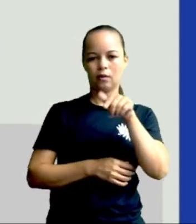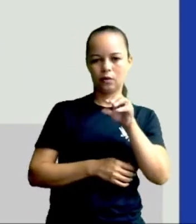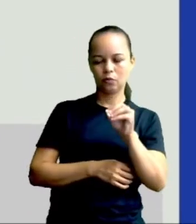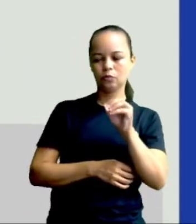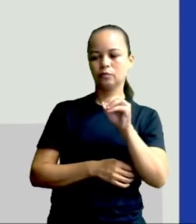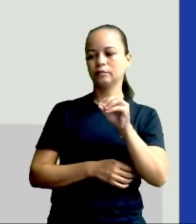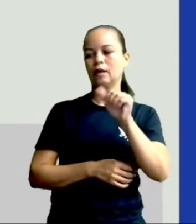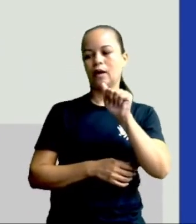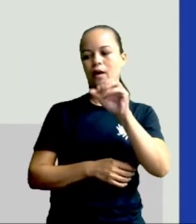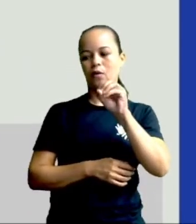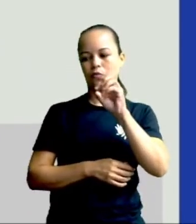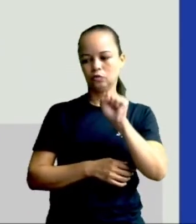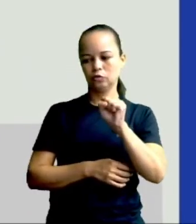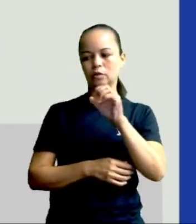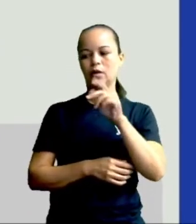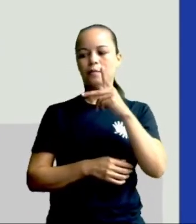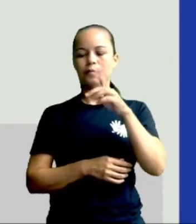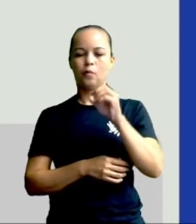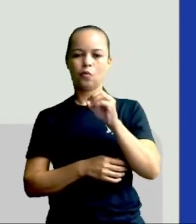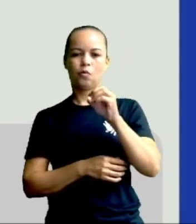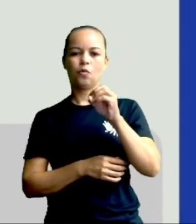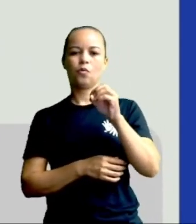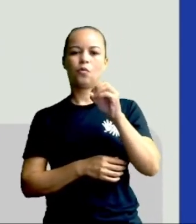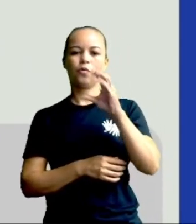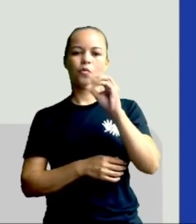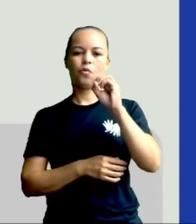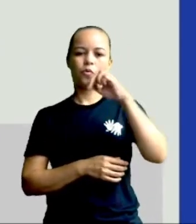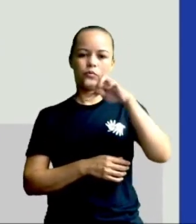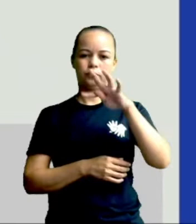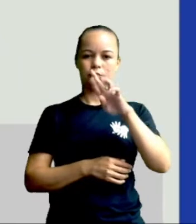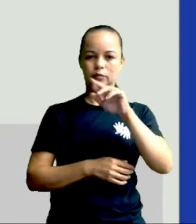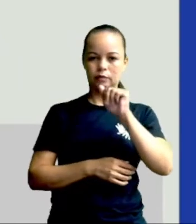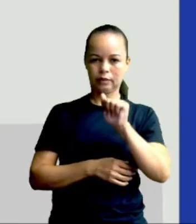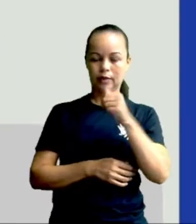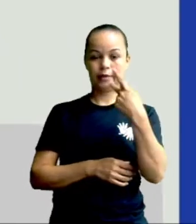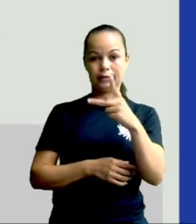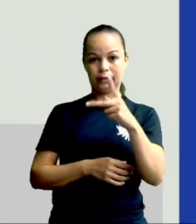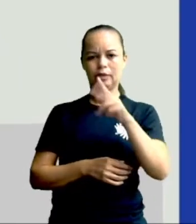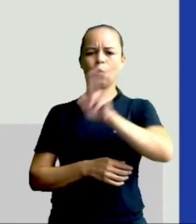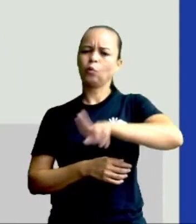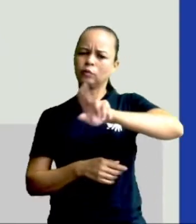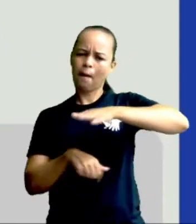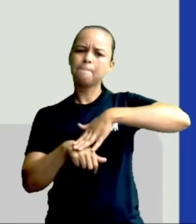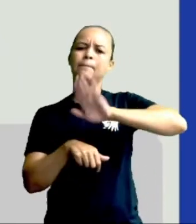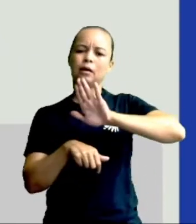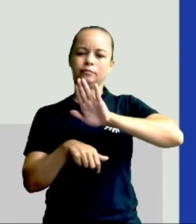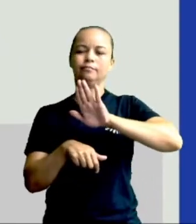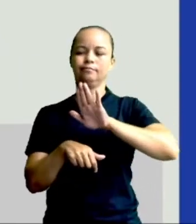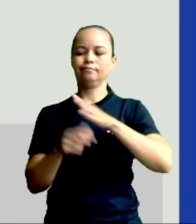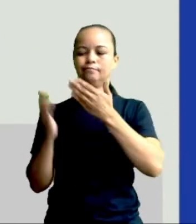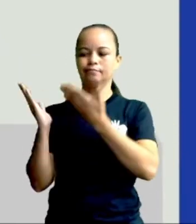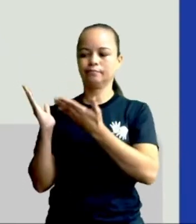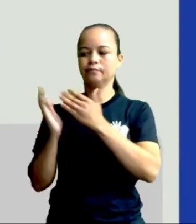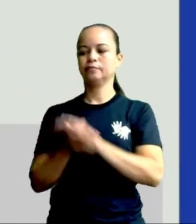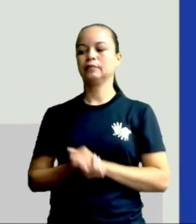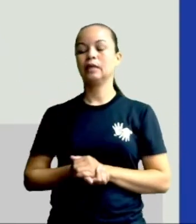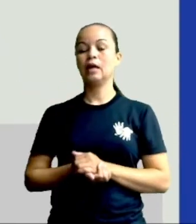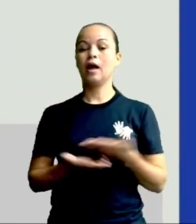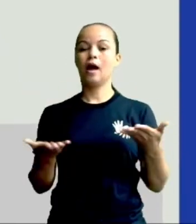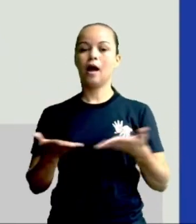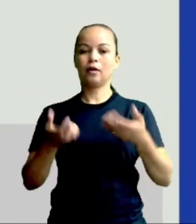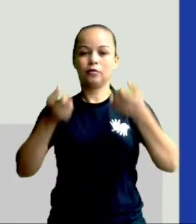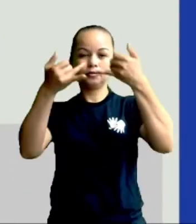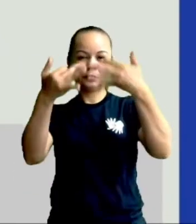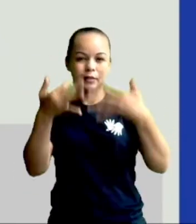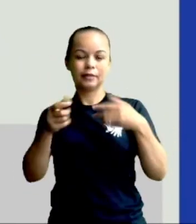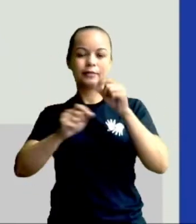muitas outras preposições mas essas daqui são as mais utilizadas vamos lá vamos entrar agora especificamente